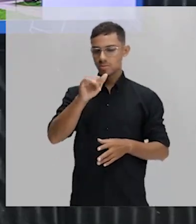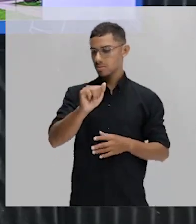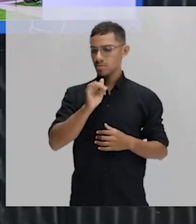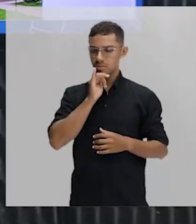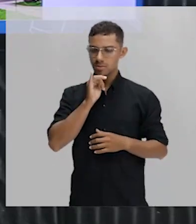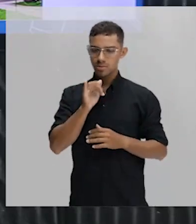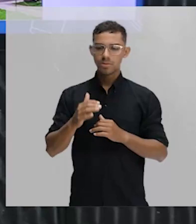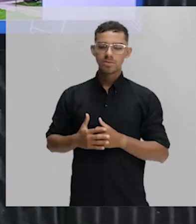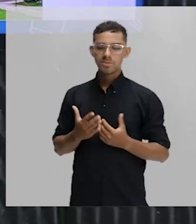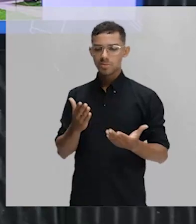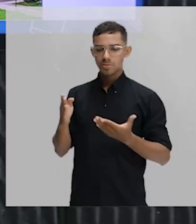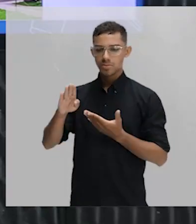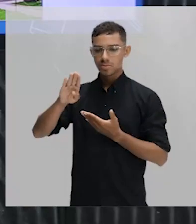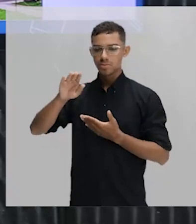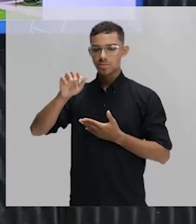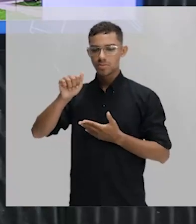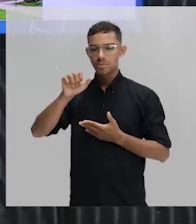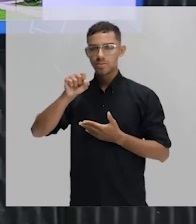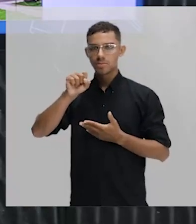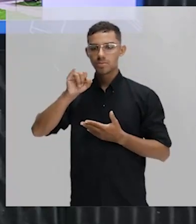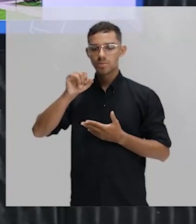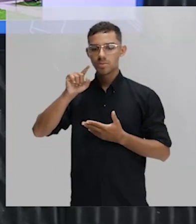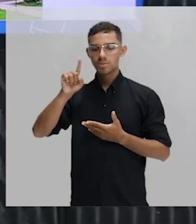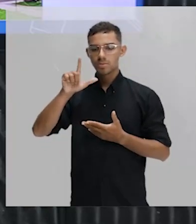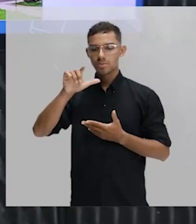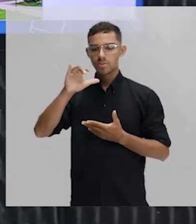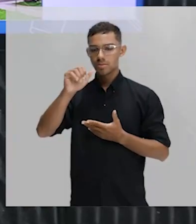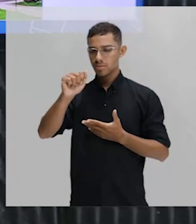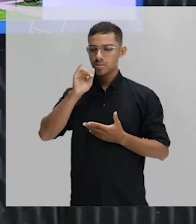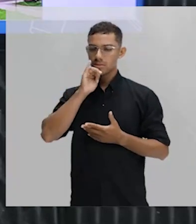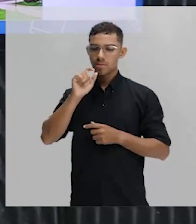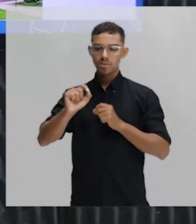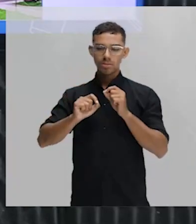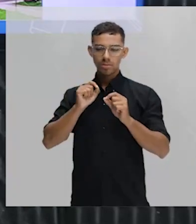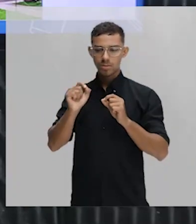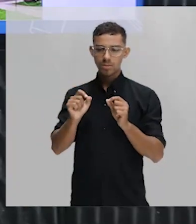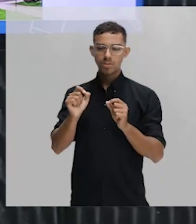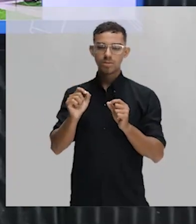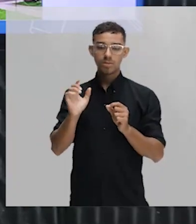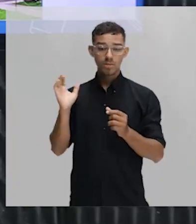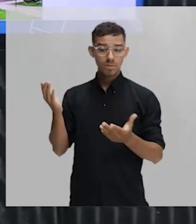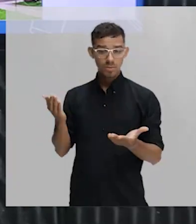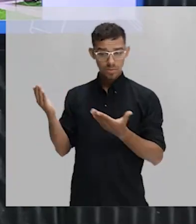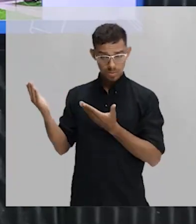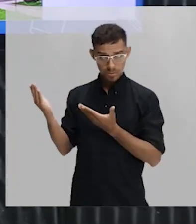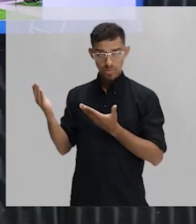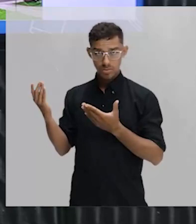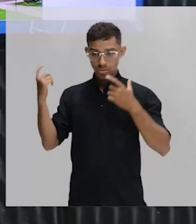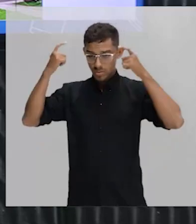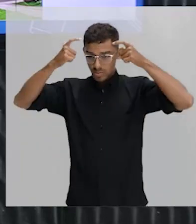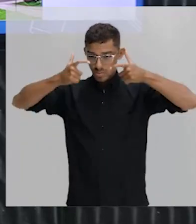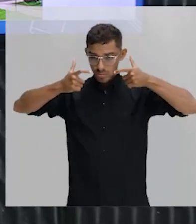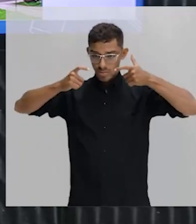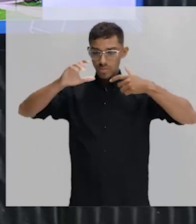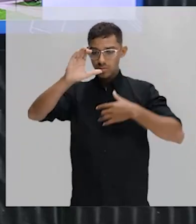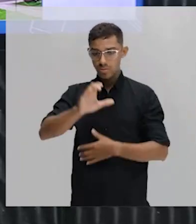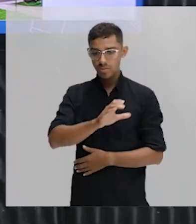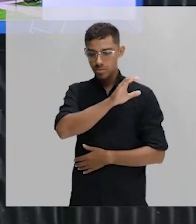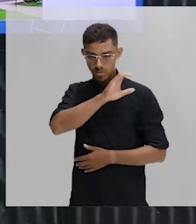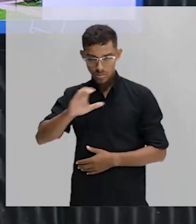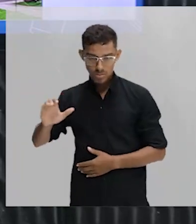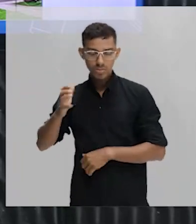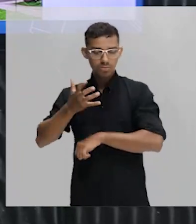Vital, em Ravenna, é uma das primeiras. O imperador mandou construir igrejas onde aqueles convertidos, cristãos, pudessem